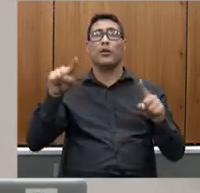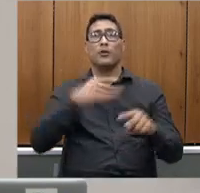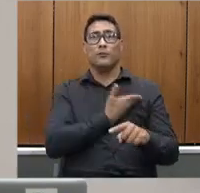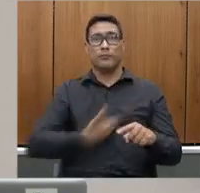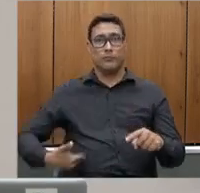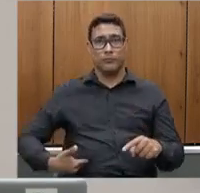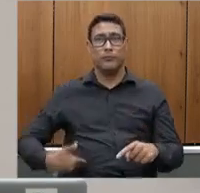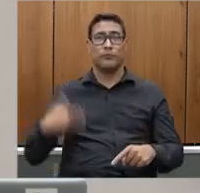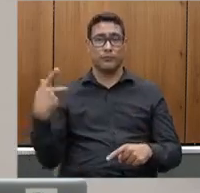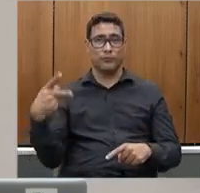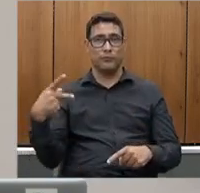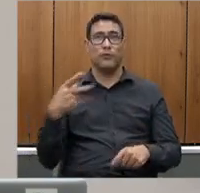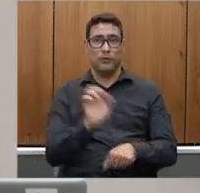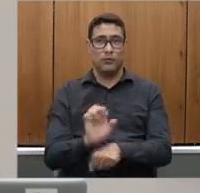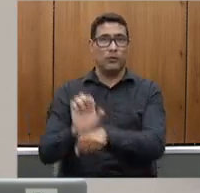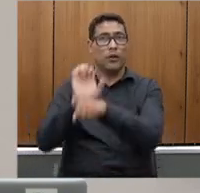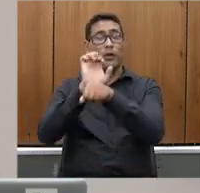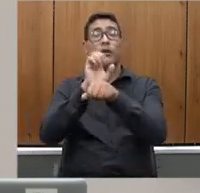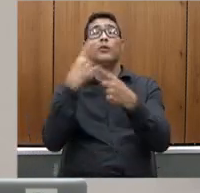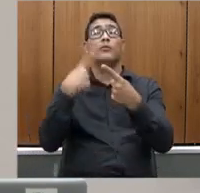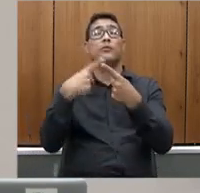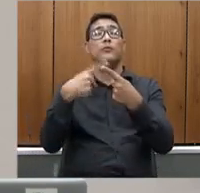Secretaria Geral do Estado porque